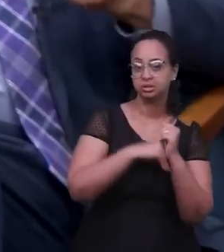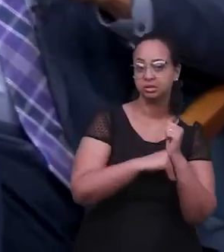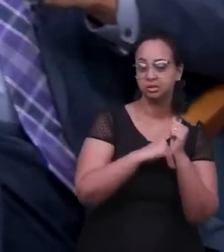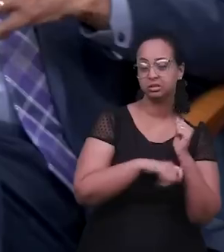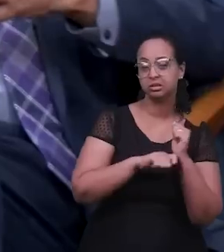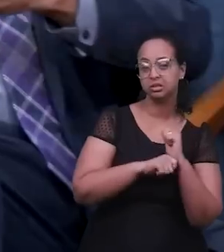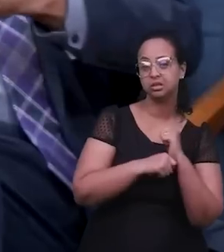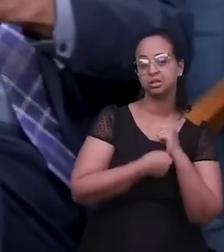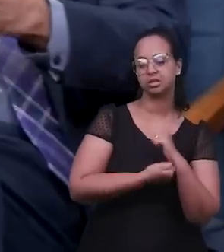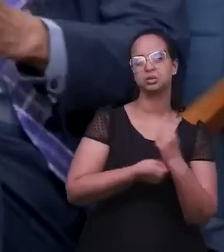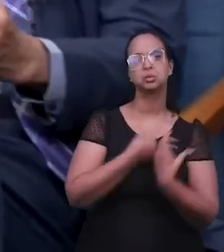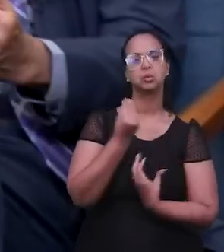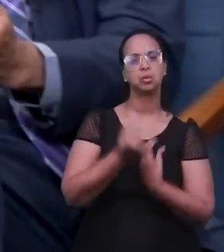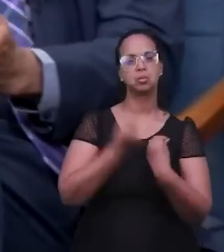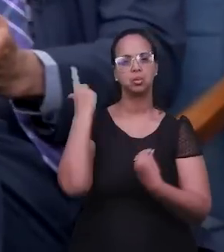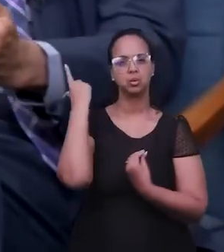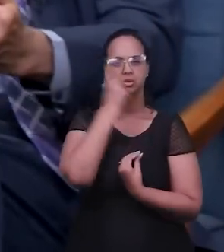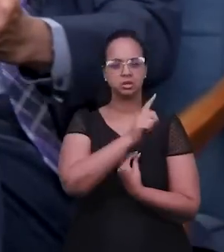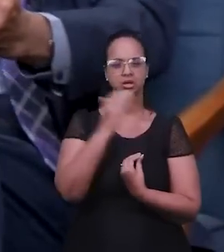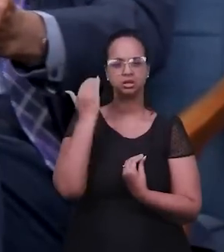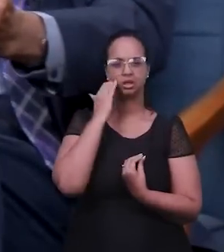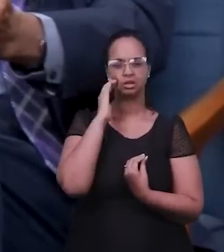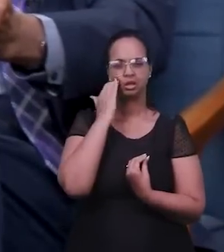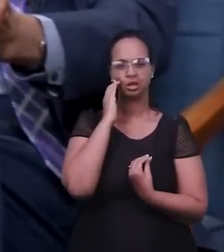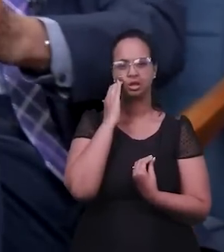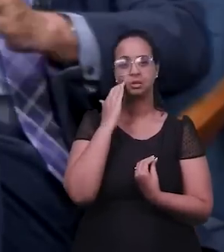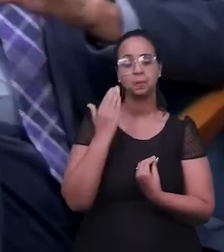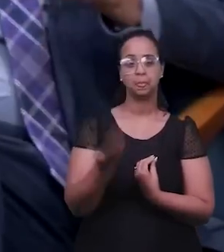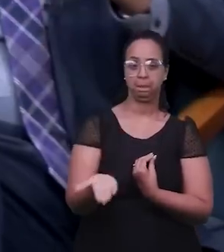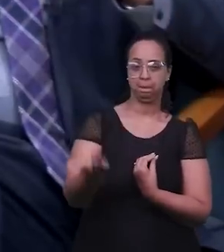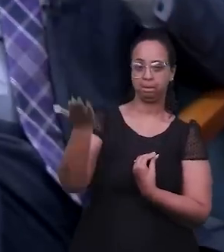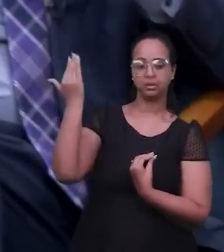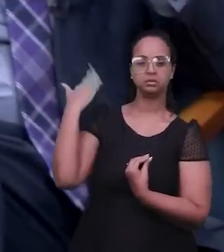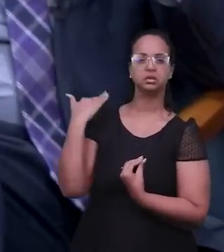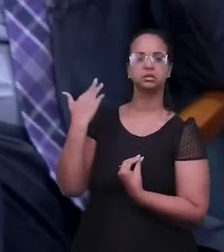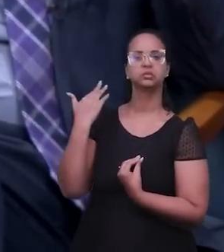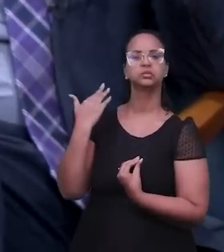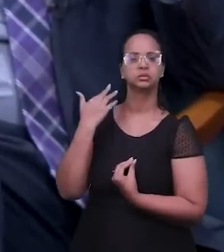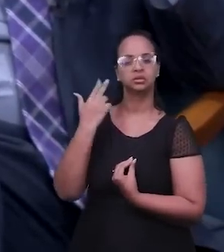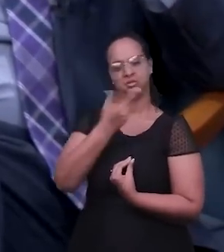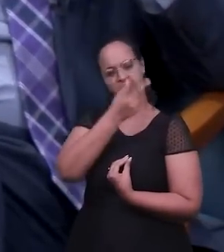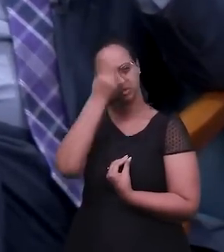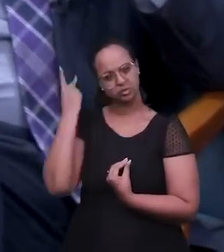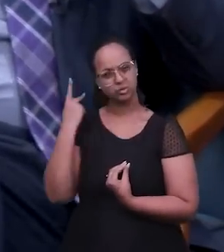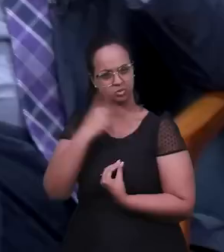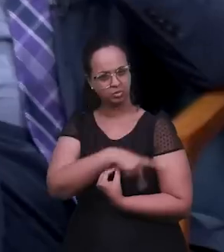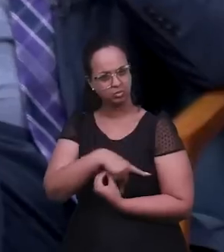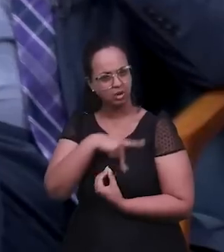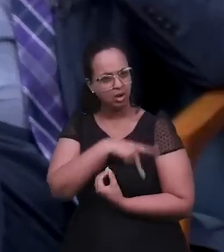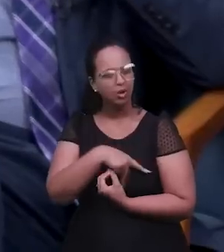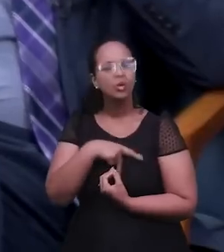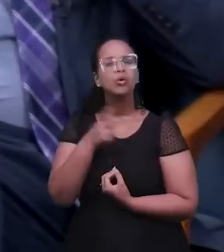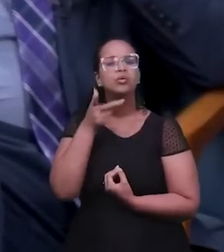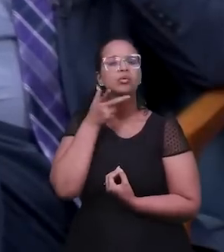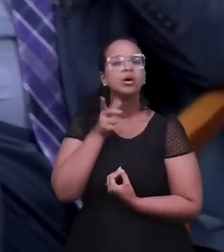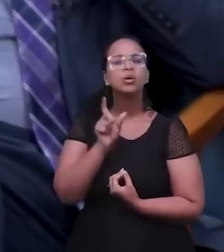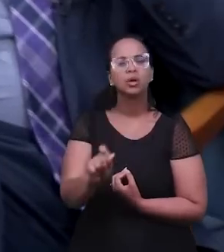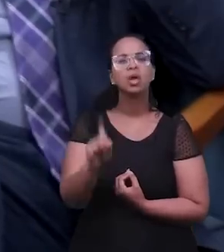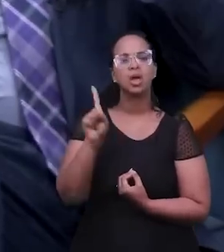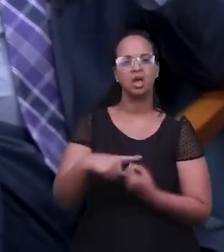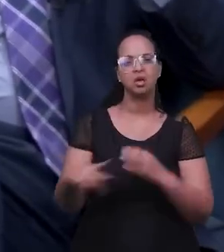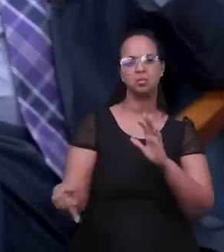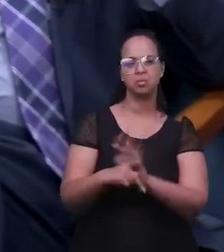mistério, isso é segredo. Como é que você pode alcançar isso? Os filósofos achavam, na época de Paulo,